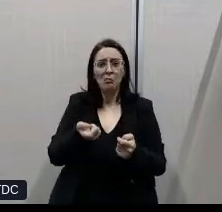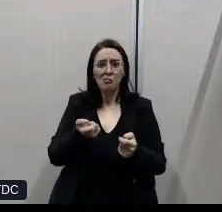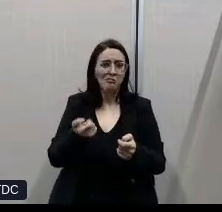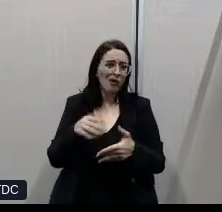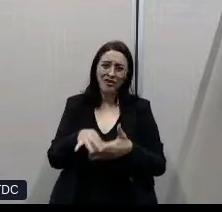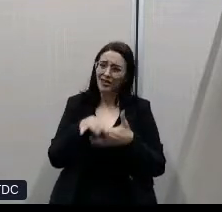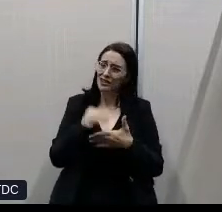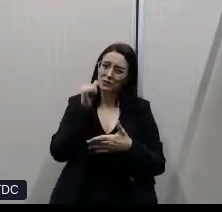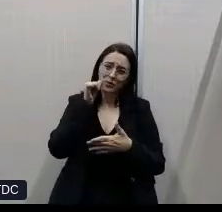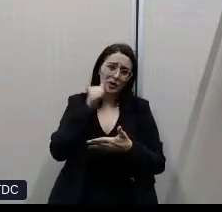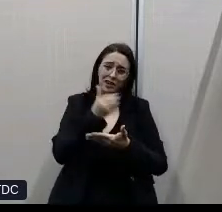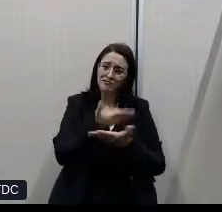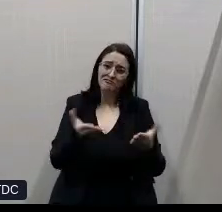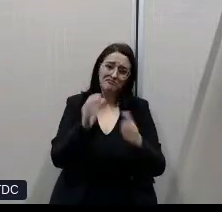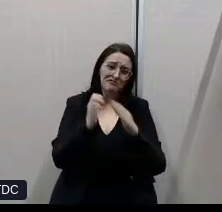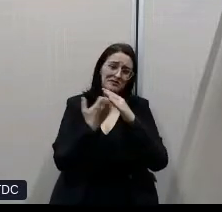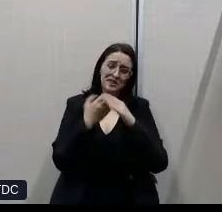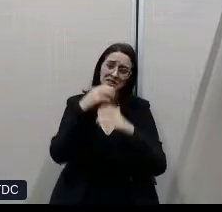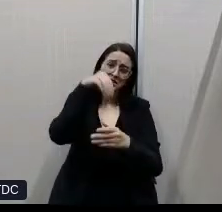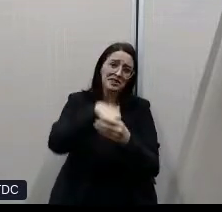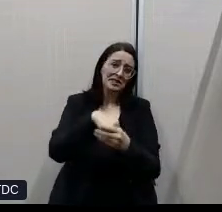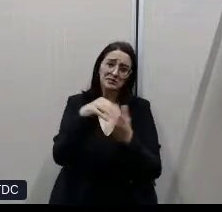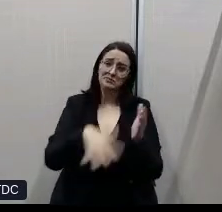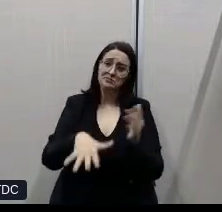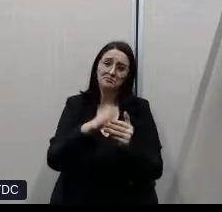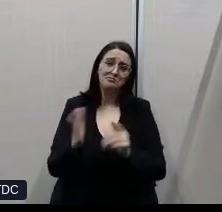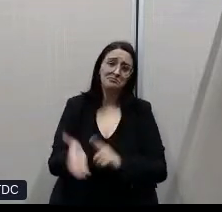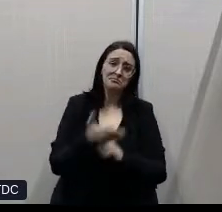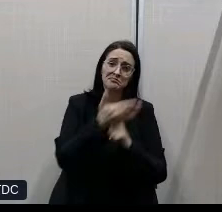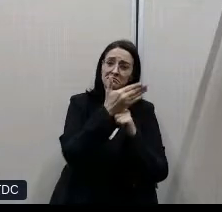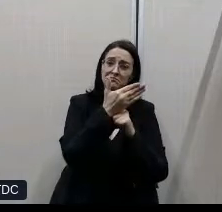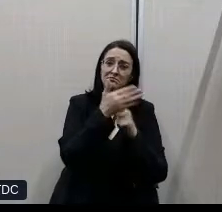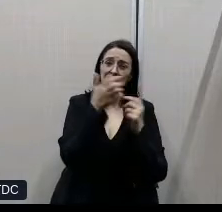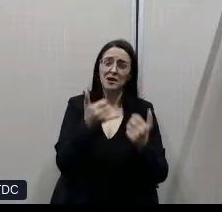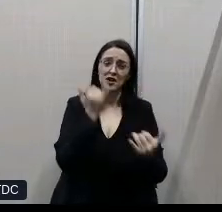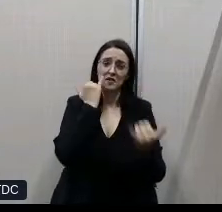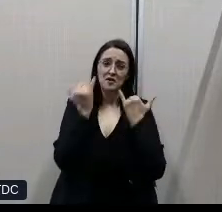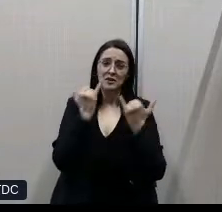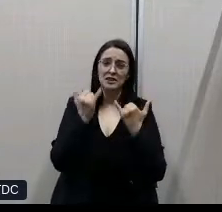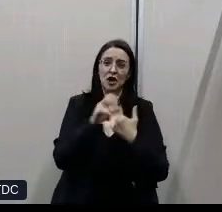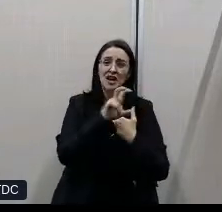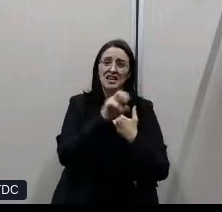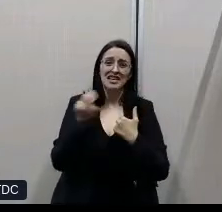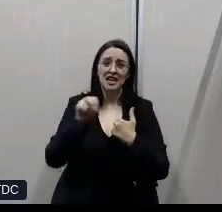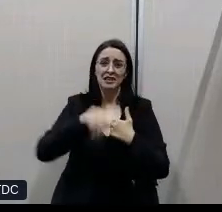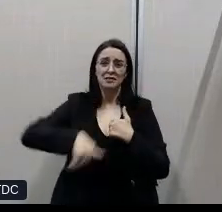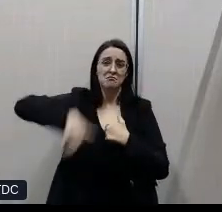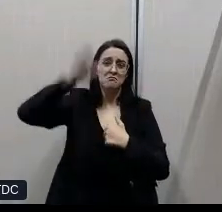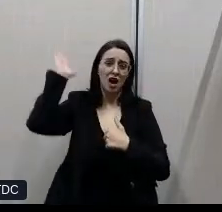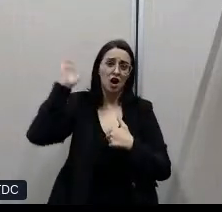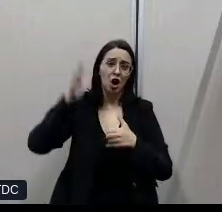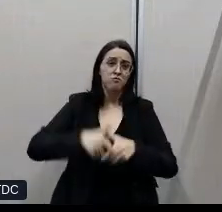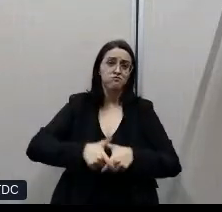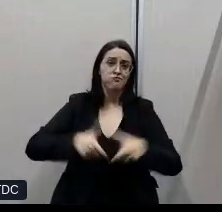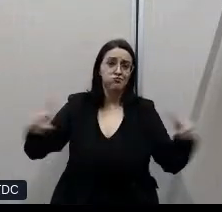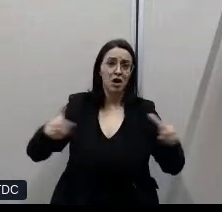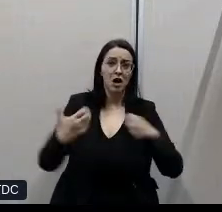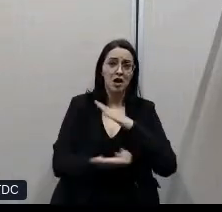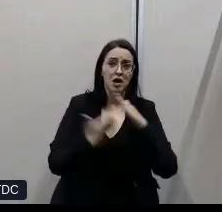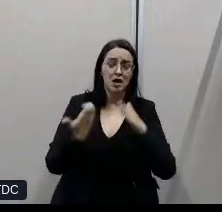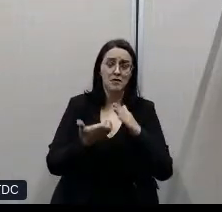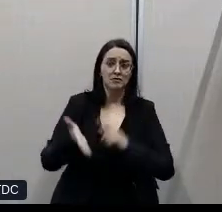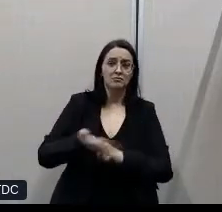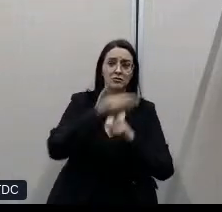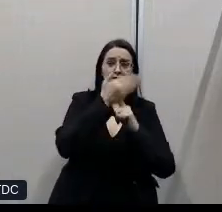pouca liderança de mulheres dentro das empresas de tecnologia. Aqui eu trouxe um dado sobre as 500 maiores empresas de tecnologia